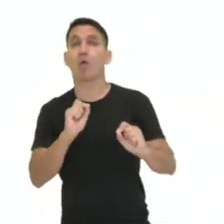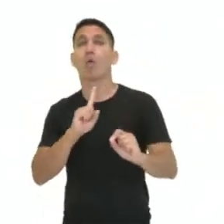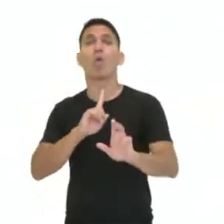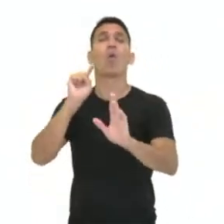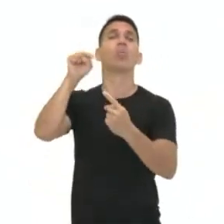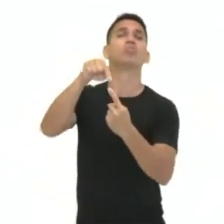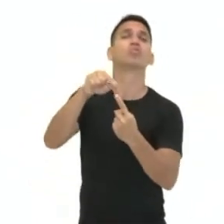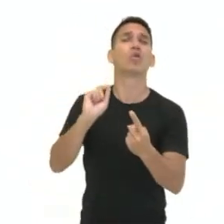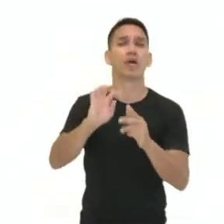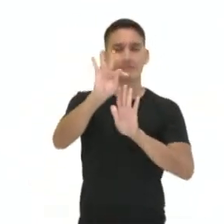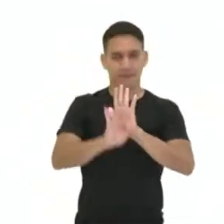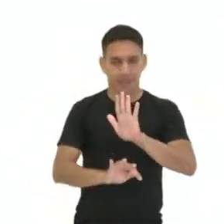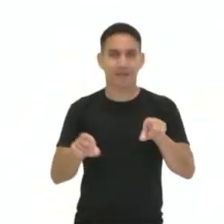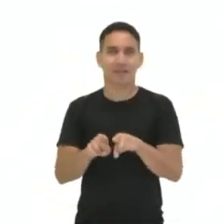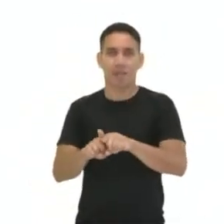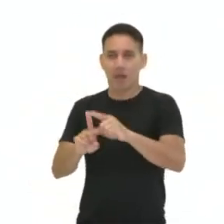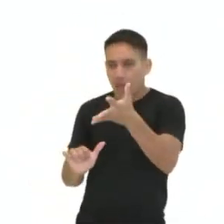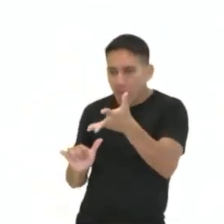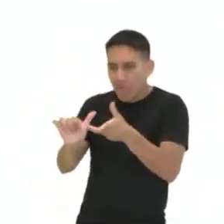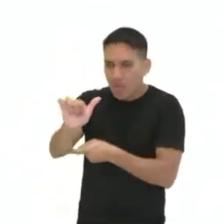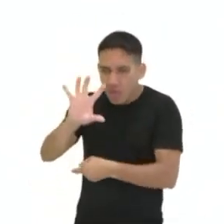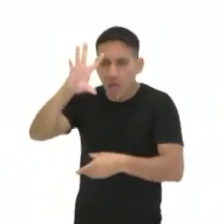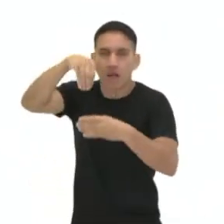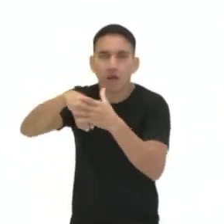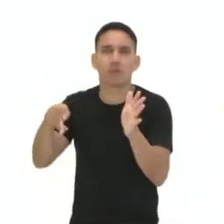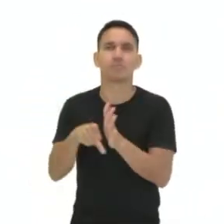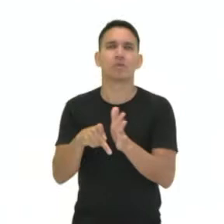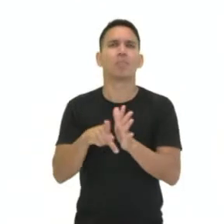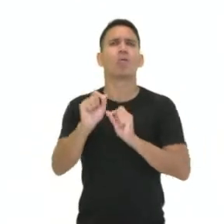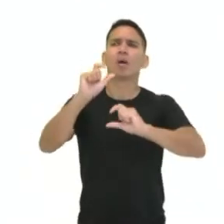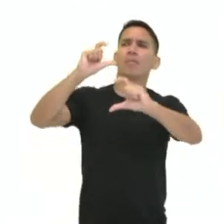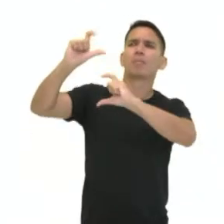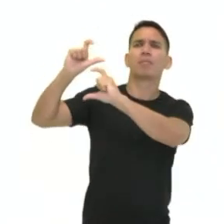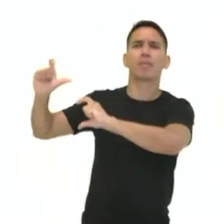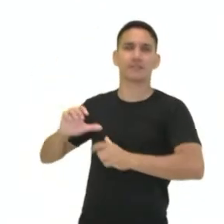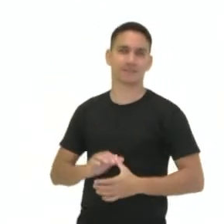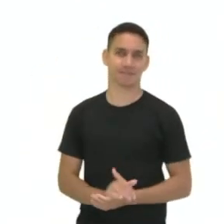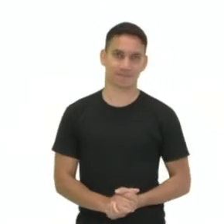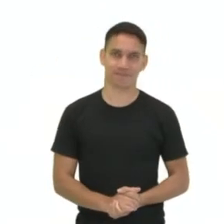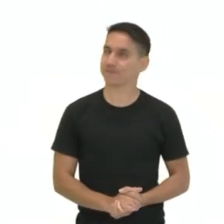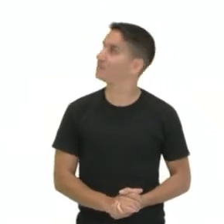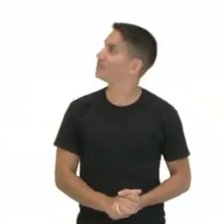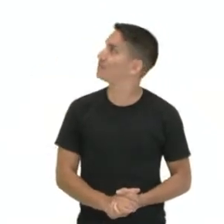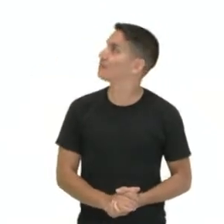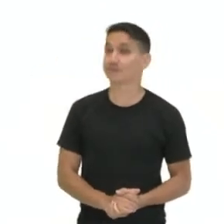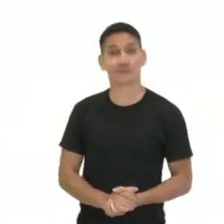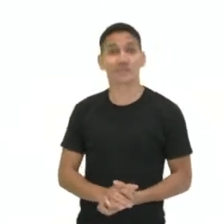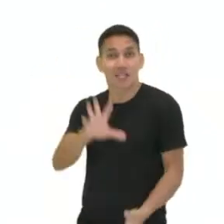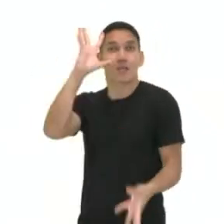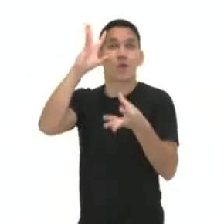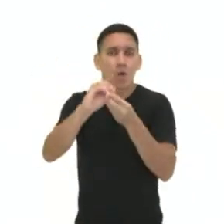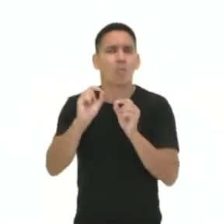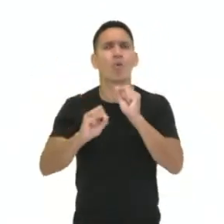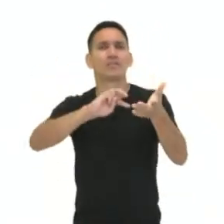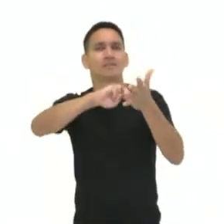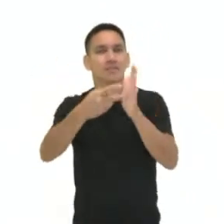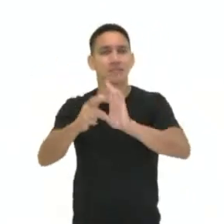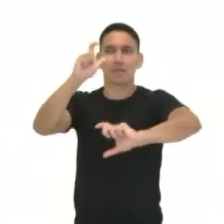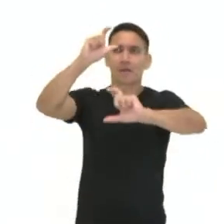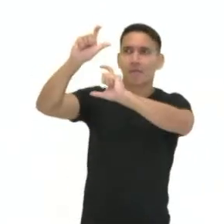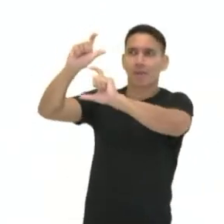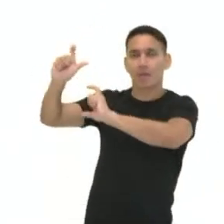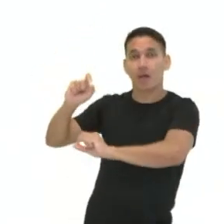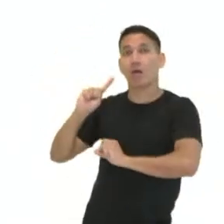texto, reconhecer os elementos que compõem as histórias em quadrinhos. Para entender o que são as histórias em